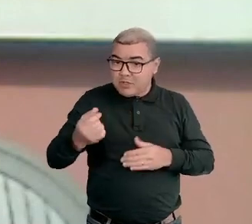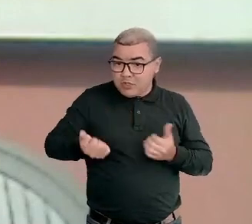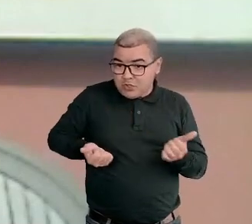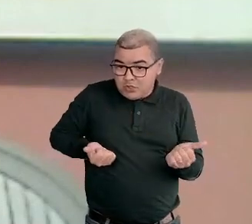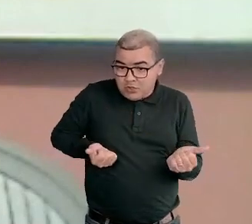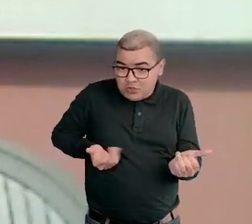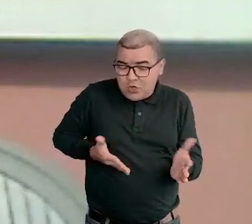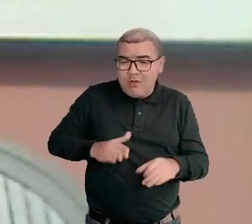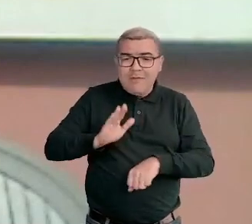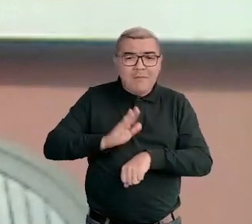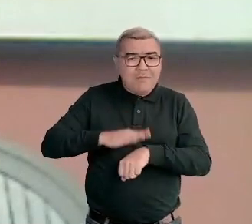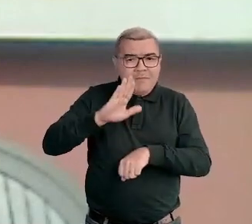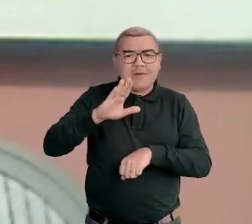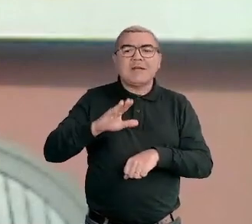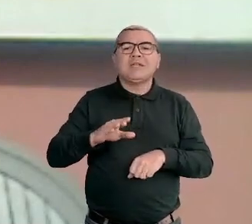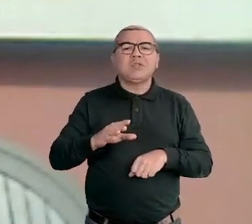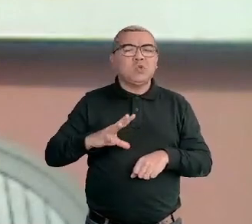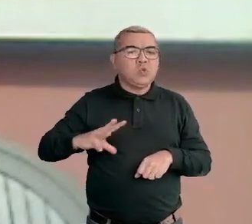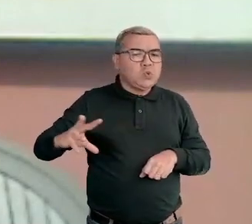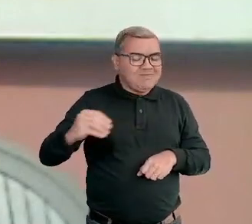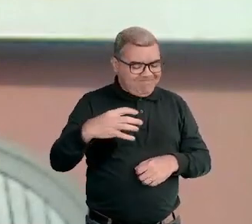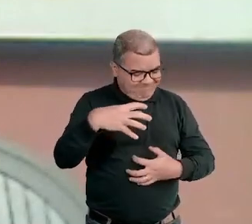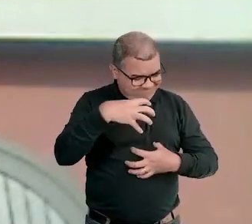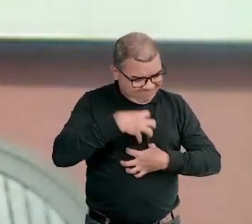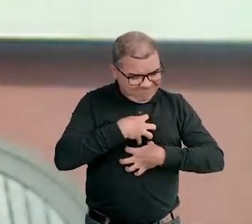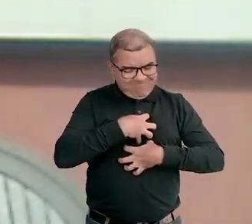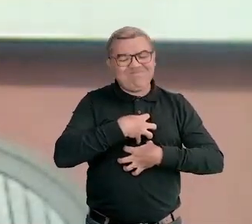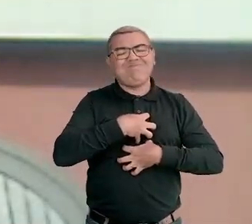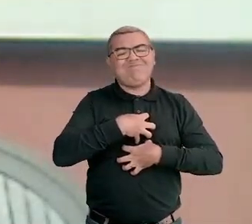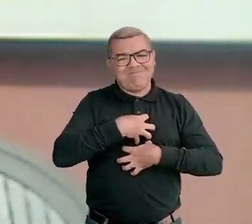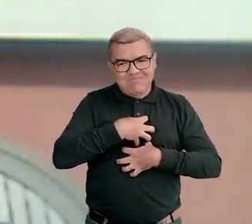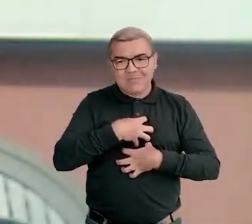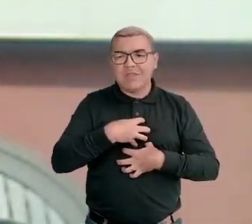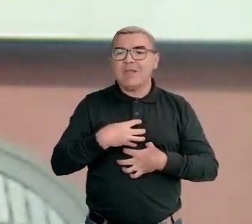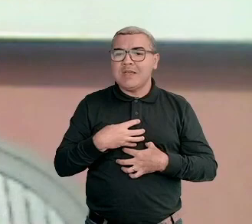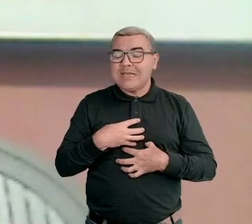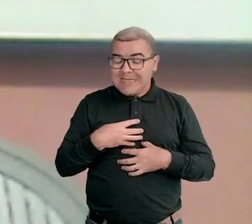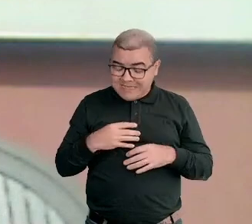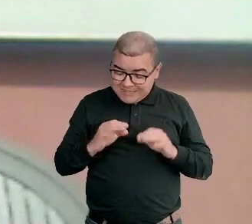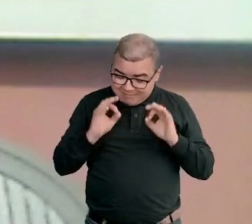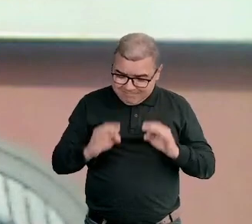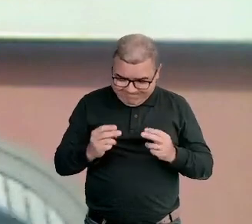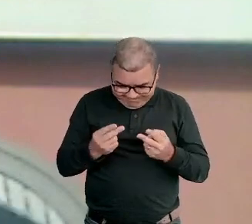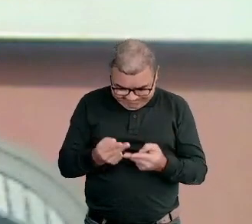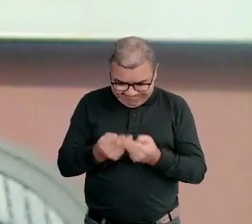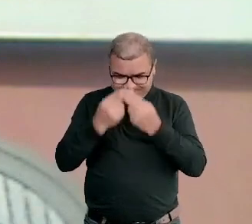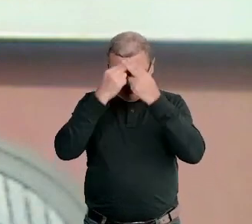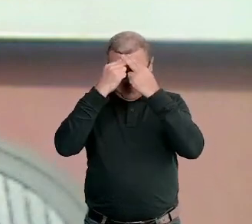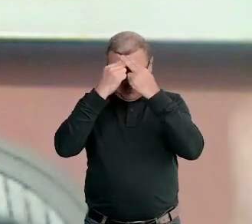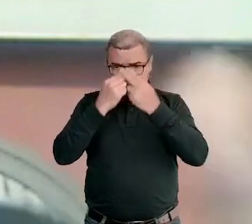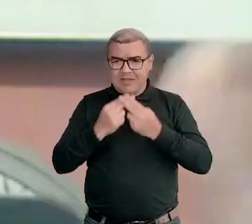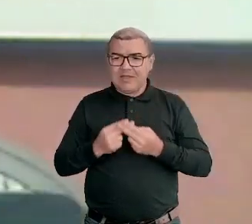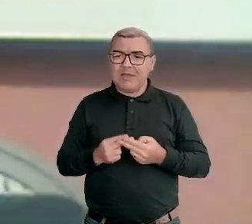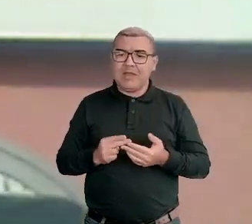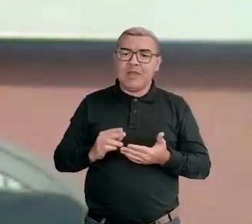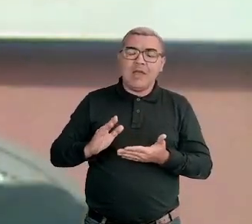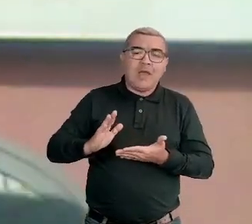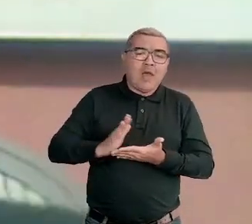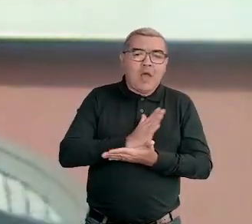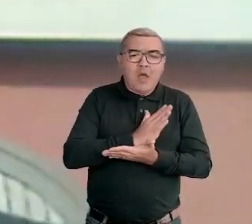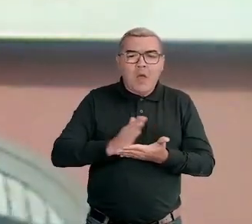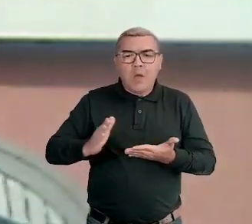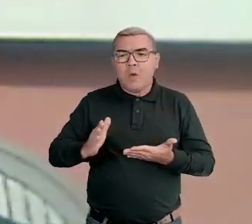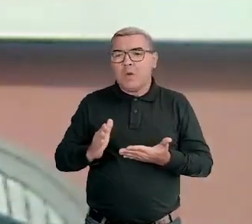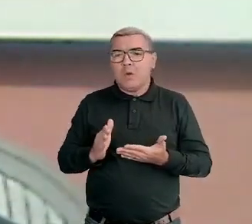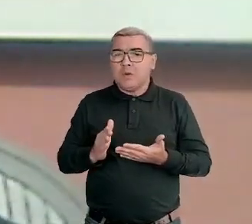isso saem disso com cicatrizes indeléveis e talvez não tenham pessoas ou privilégio de estar